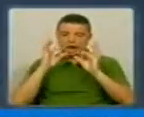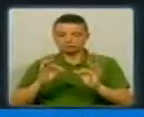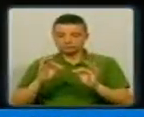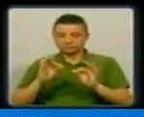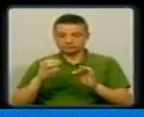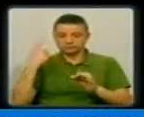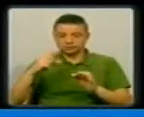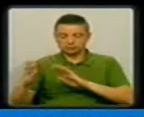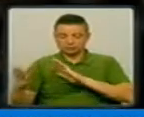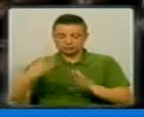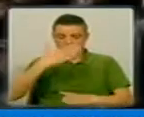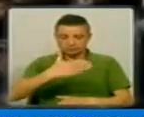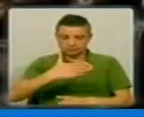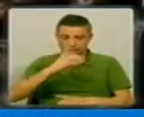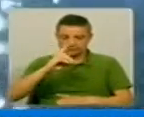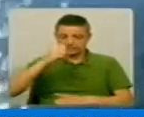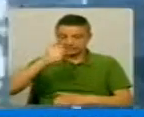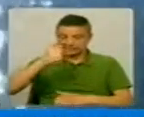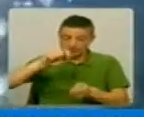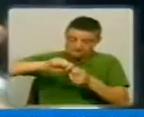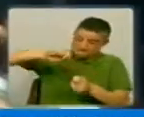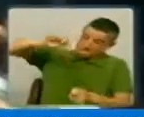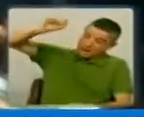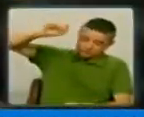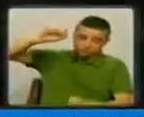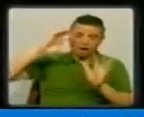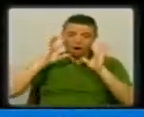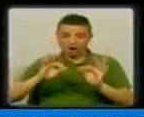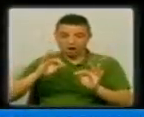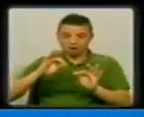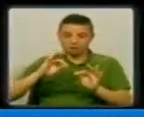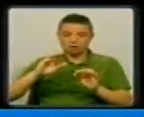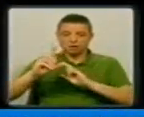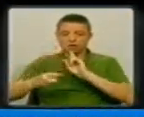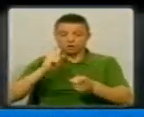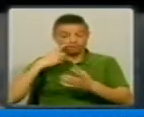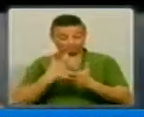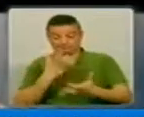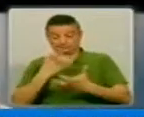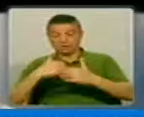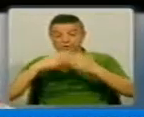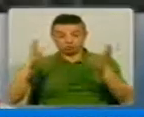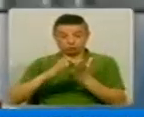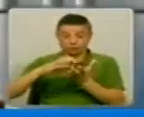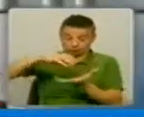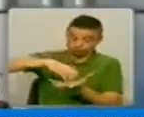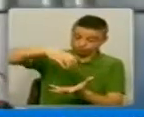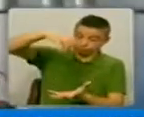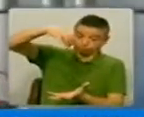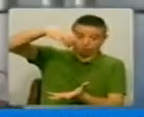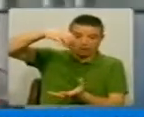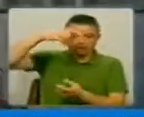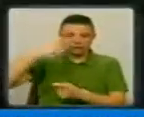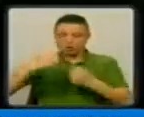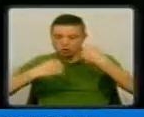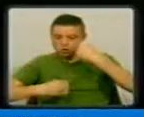tem aproximadamente 165 metros de altura. E o que é mais notável é que no topo desta torre está uma espécie de um